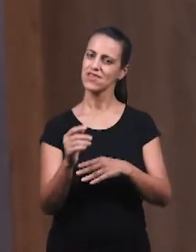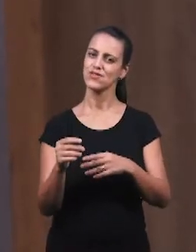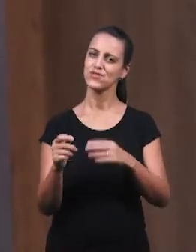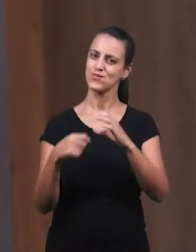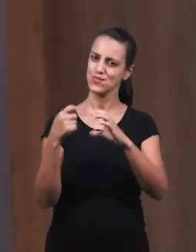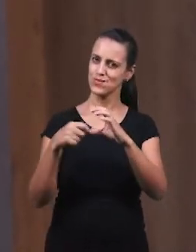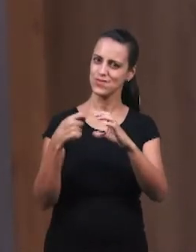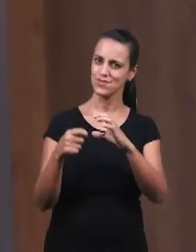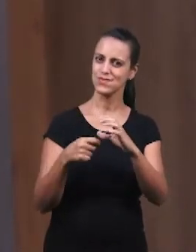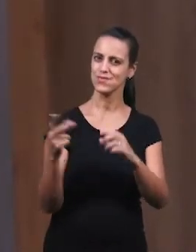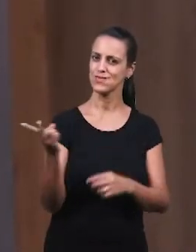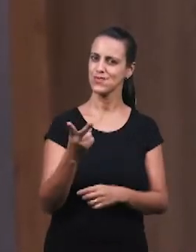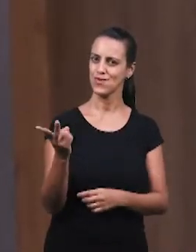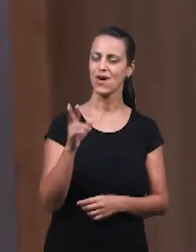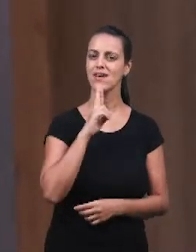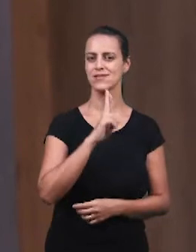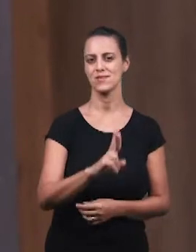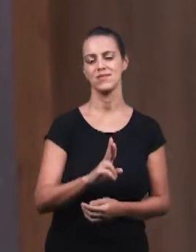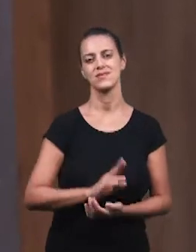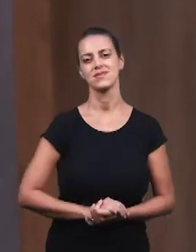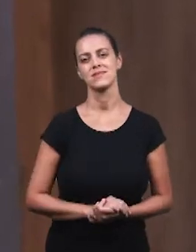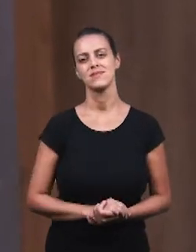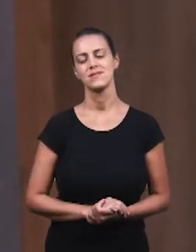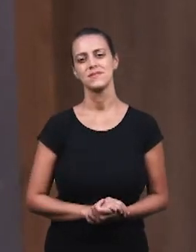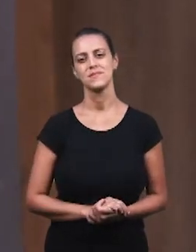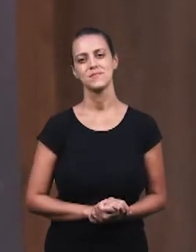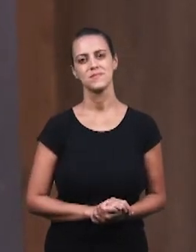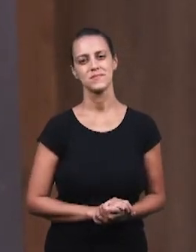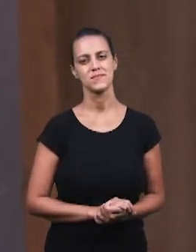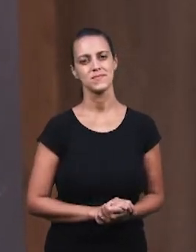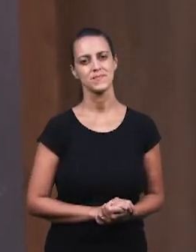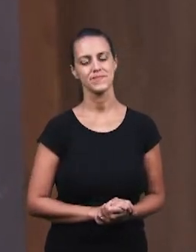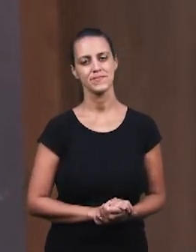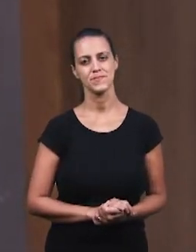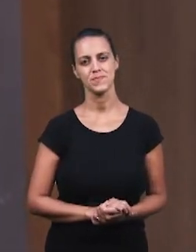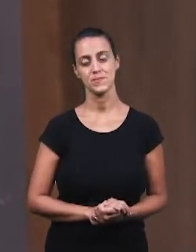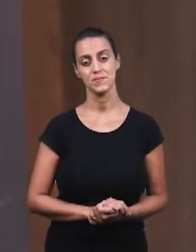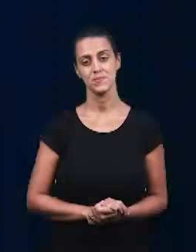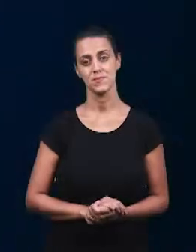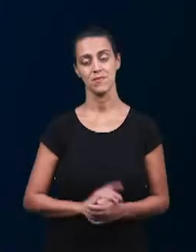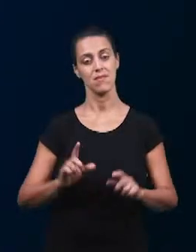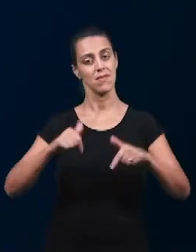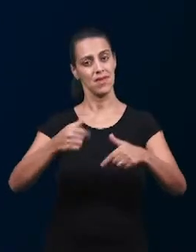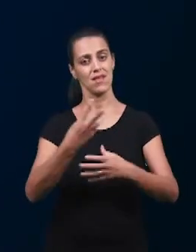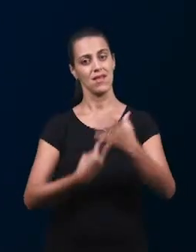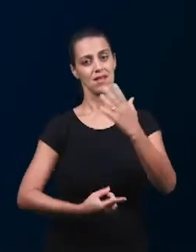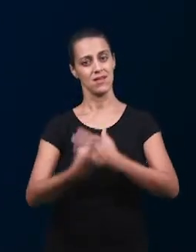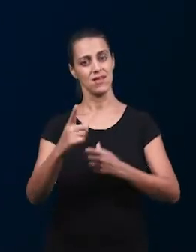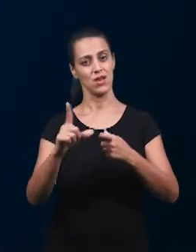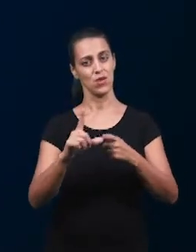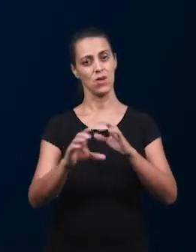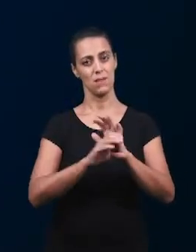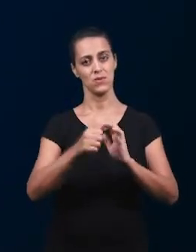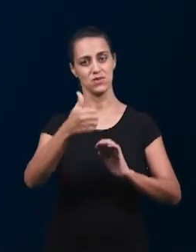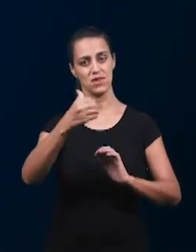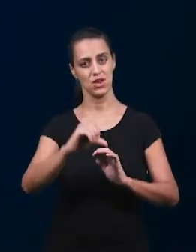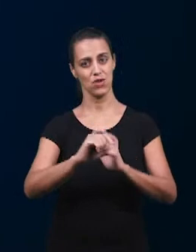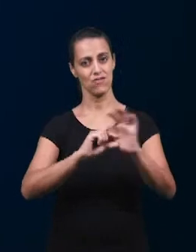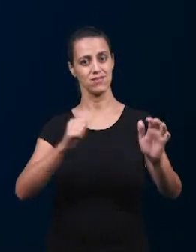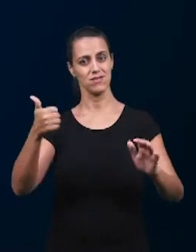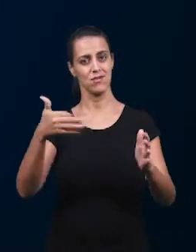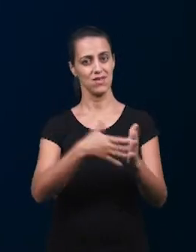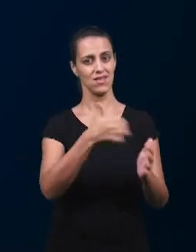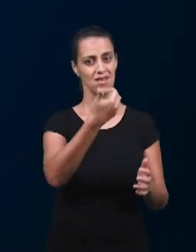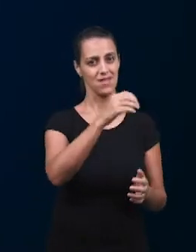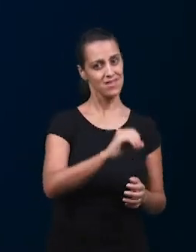falando a respeito da resposta da nossa quarta e última pergunta. A ação da Trindade em Lucas capítulo 19,